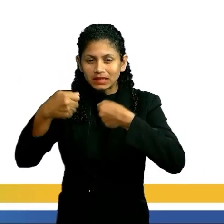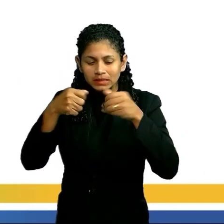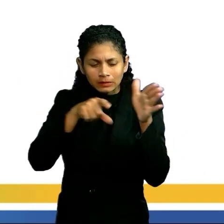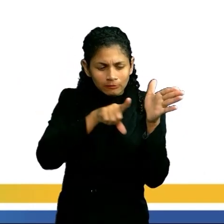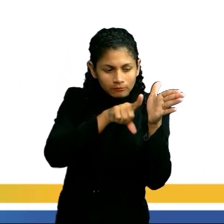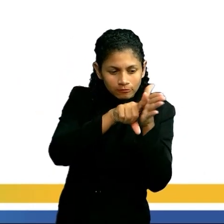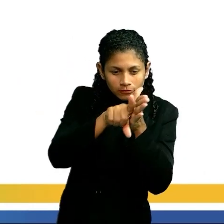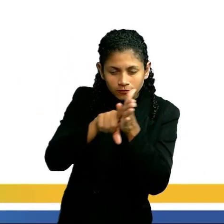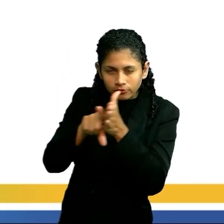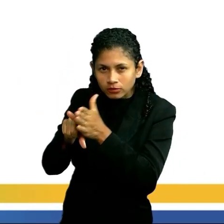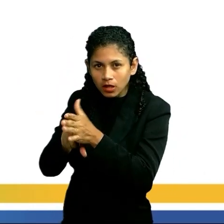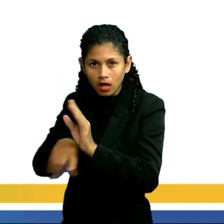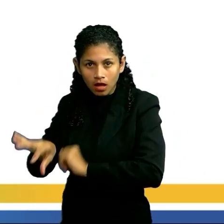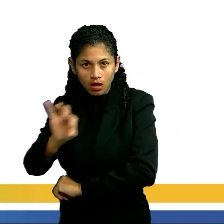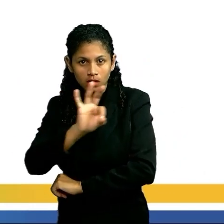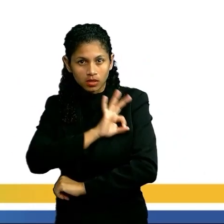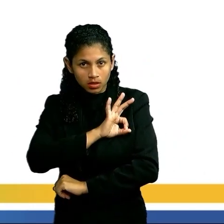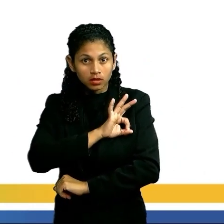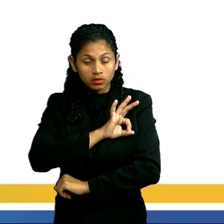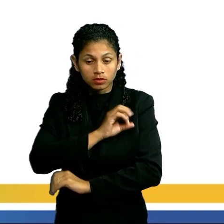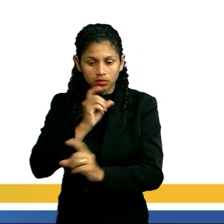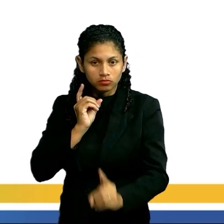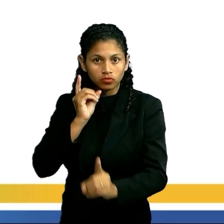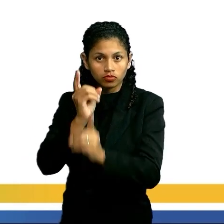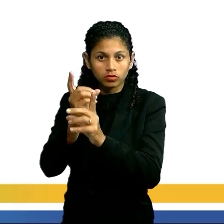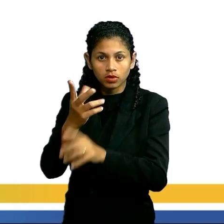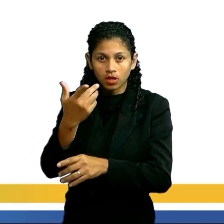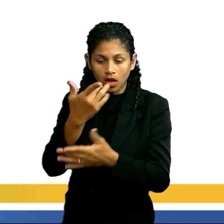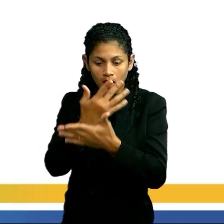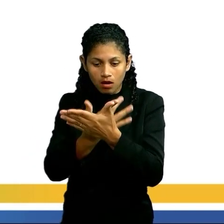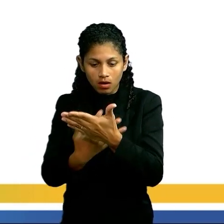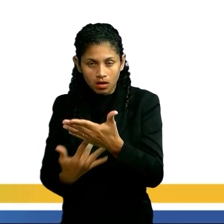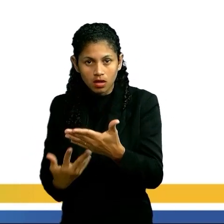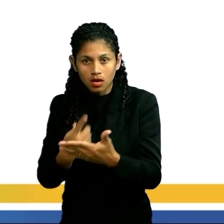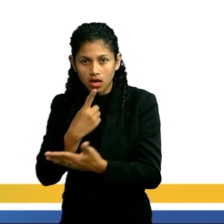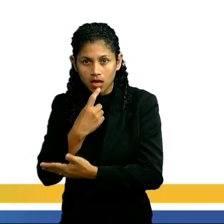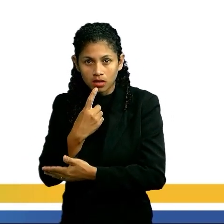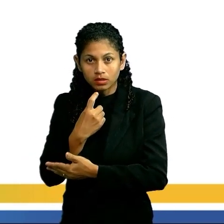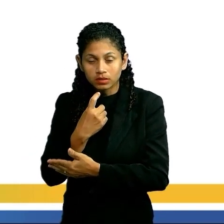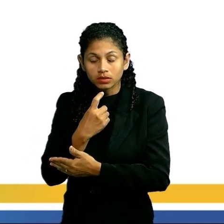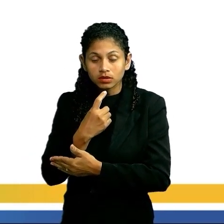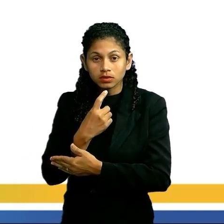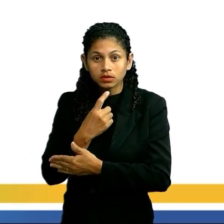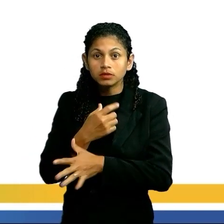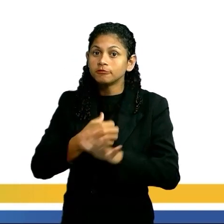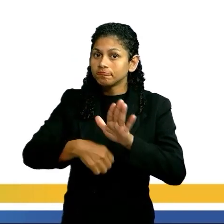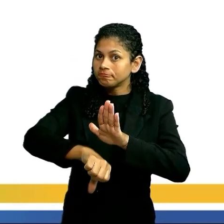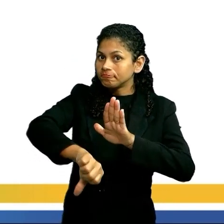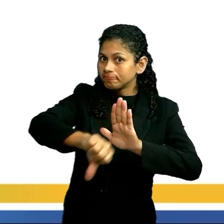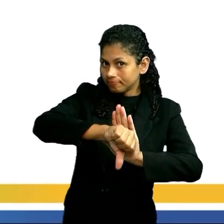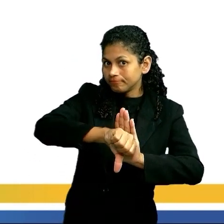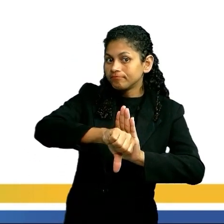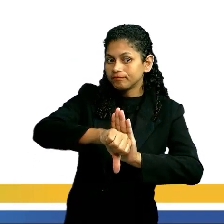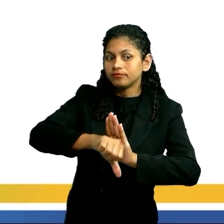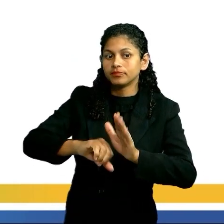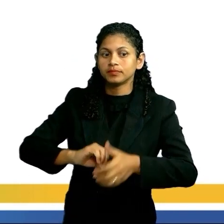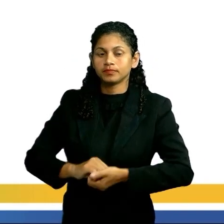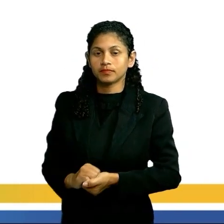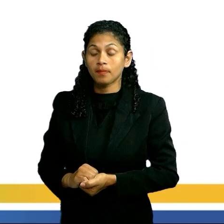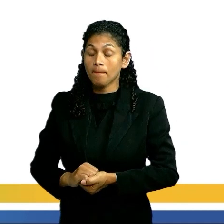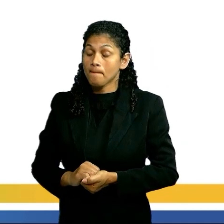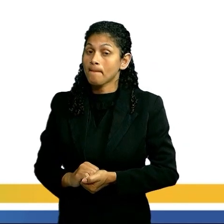presença de vestígios de sangue em uma cena de crime. Mesmo que o local tenha sido limpo, o